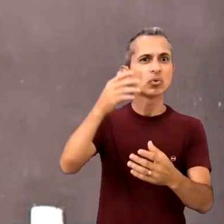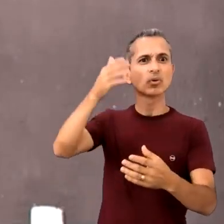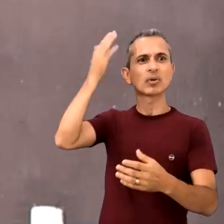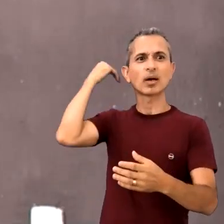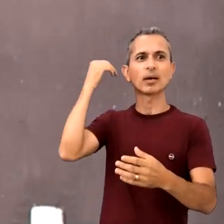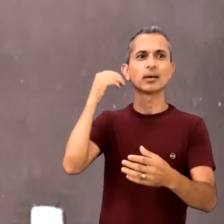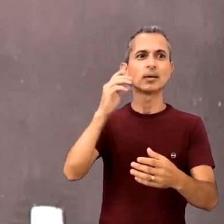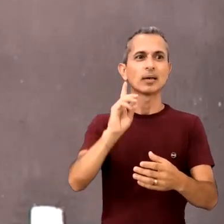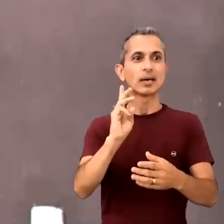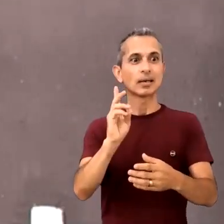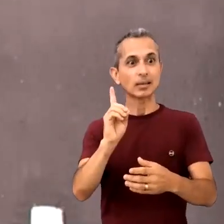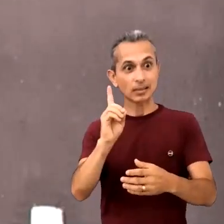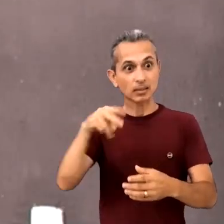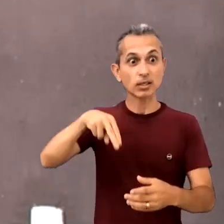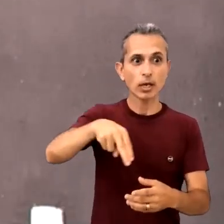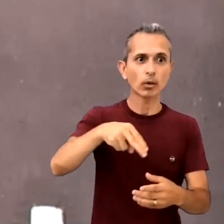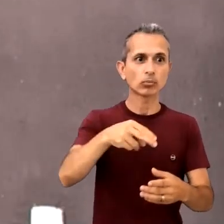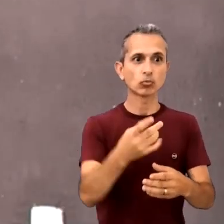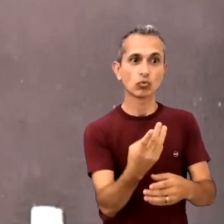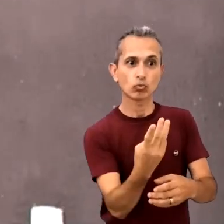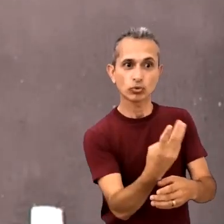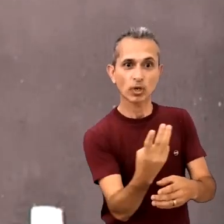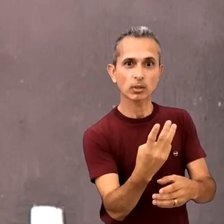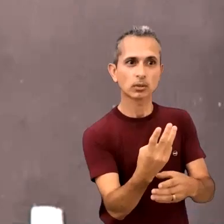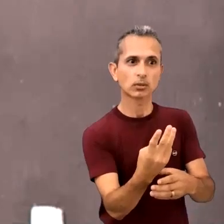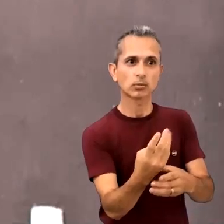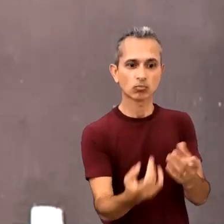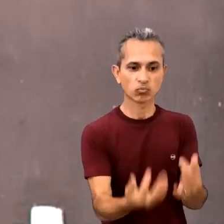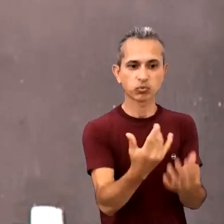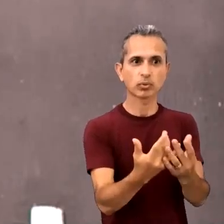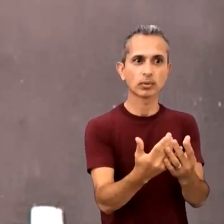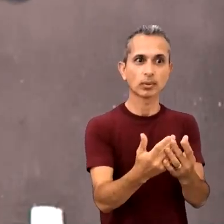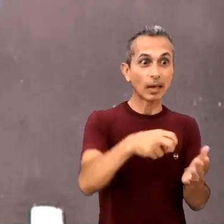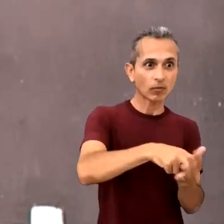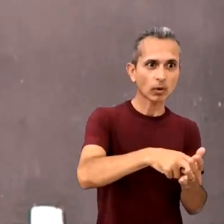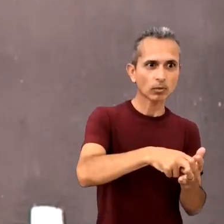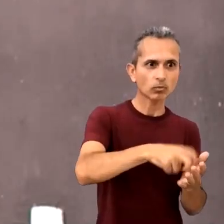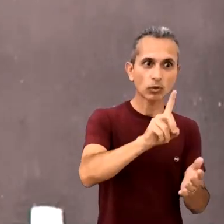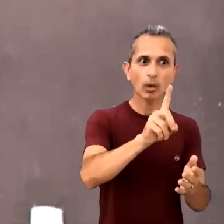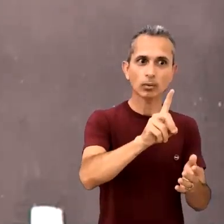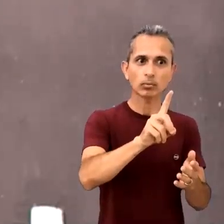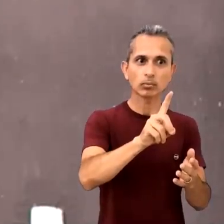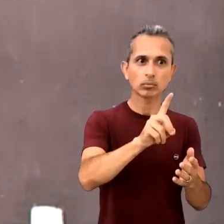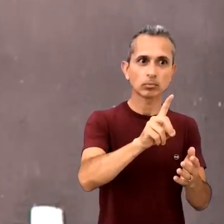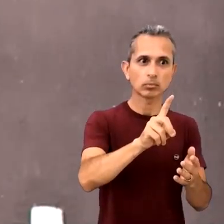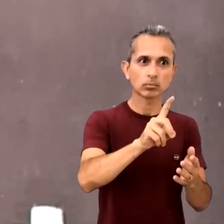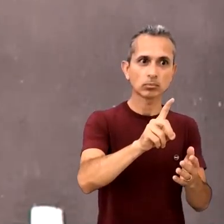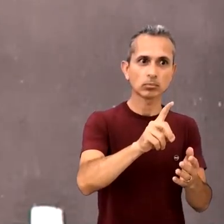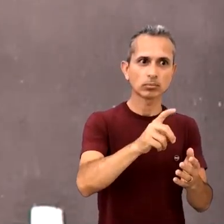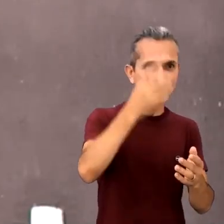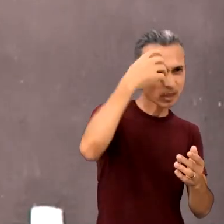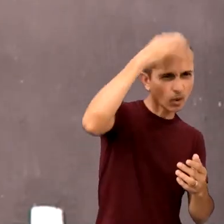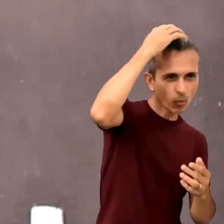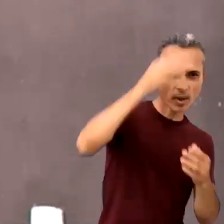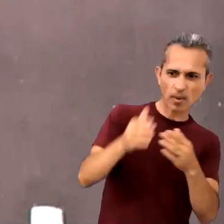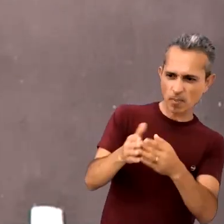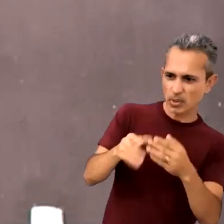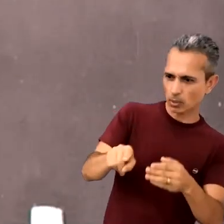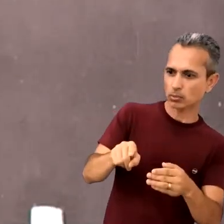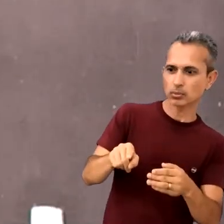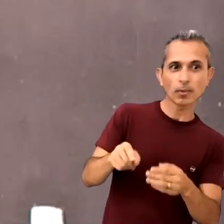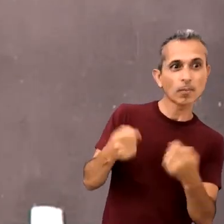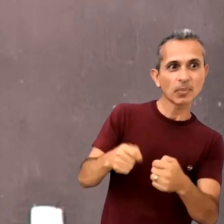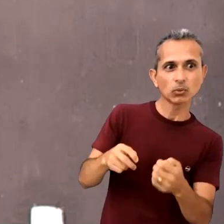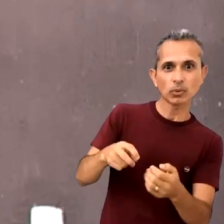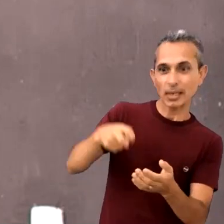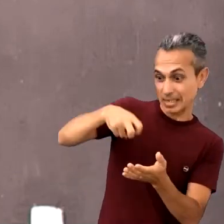nós não vamos nos ajoelhar à sua imagem, rei. Se o Deus que nós servimos quiser nos livrar, Ele nos